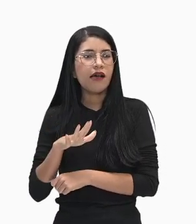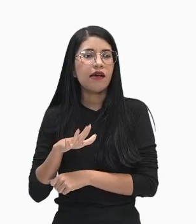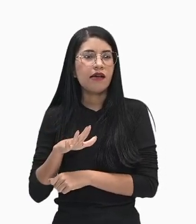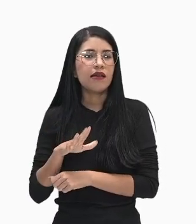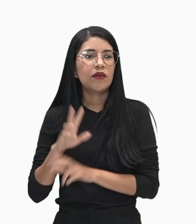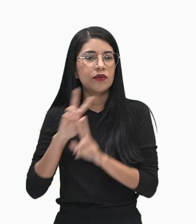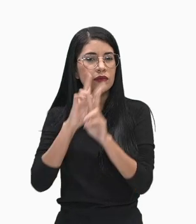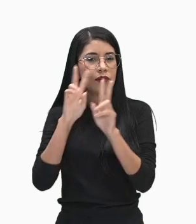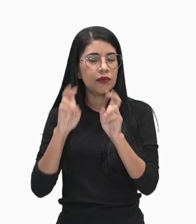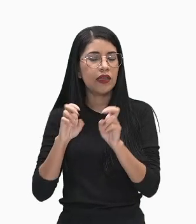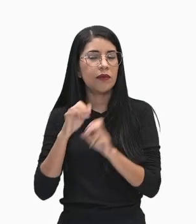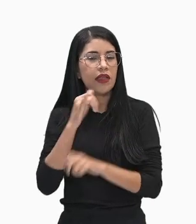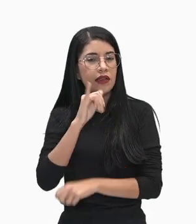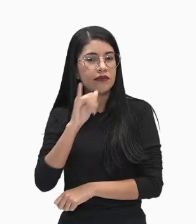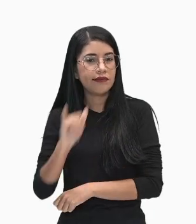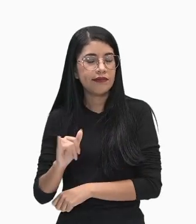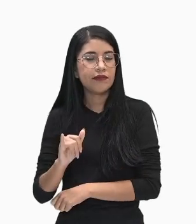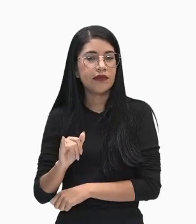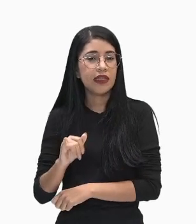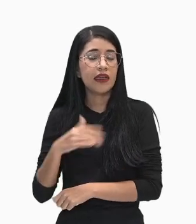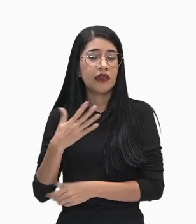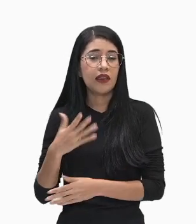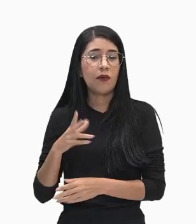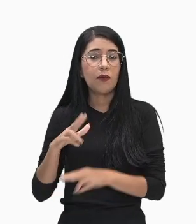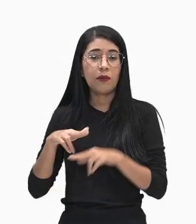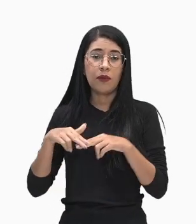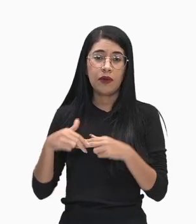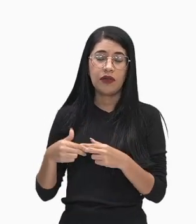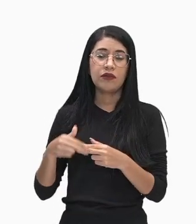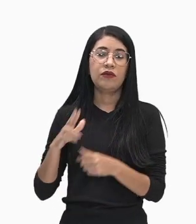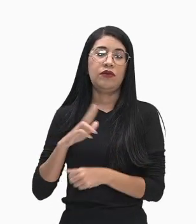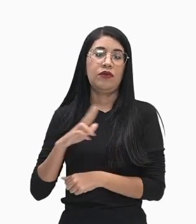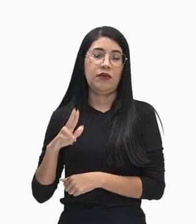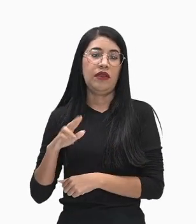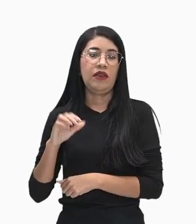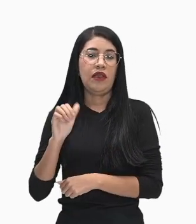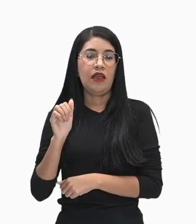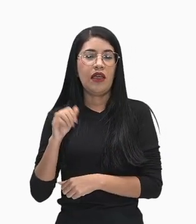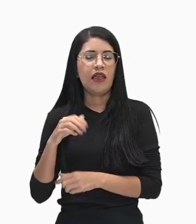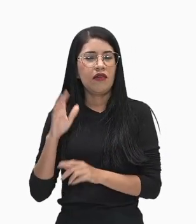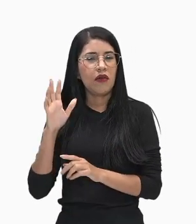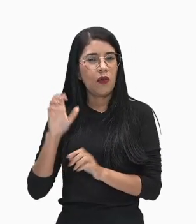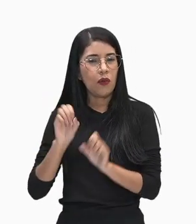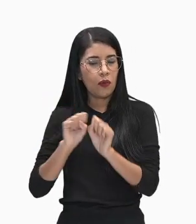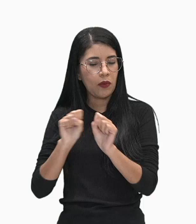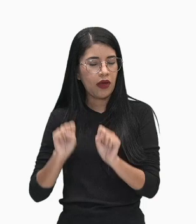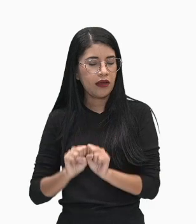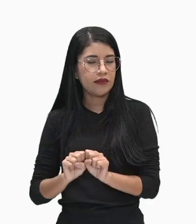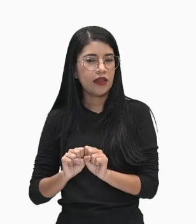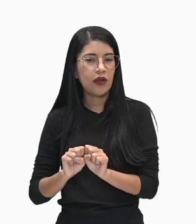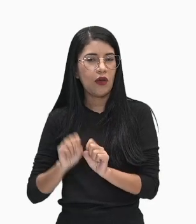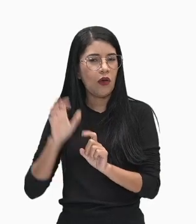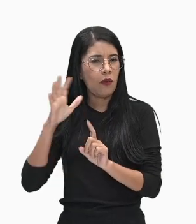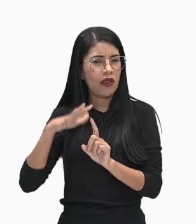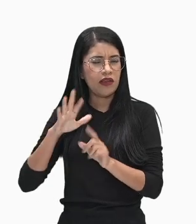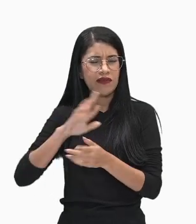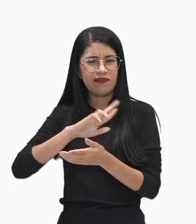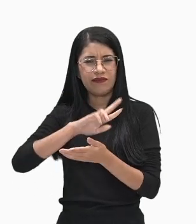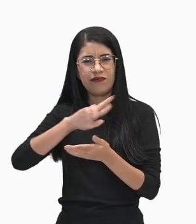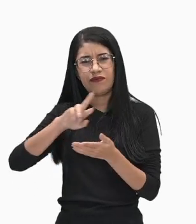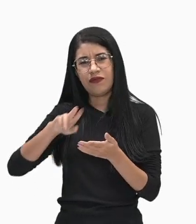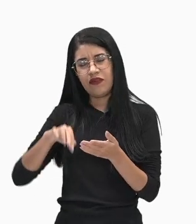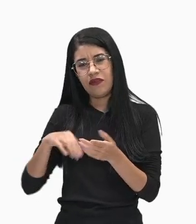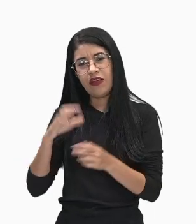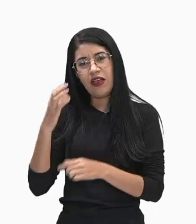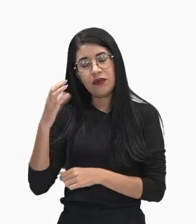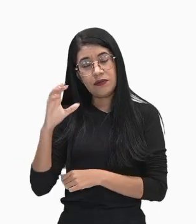muito sobre a eletricidade, e em homenagem a ele, né, o SI é cheio de homenagem a cientistas que foram